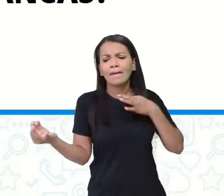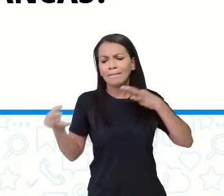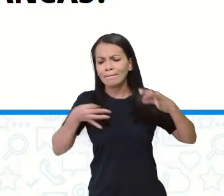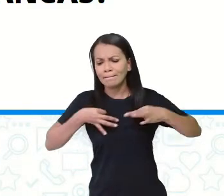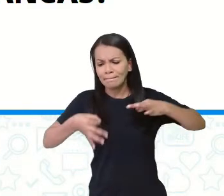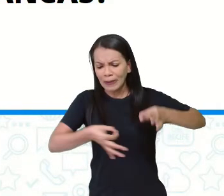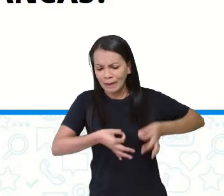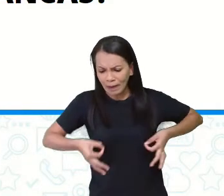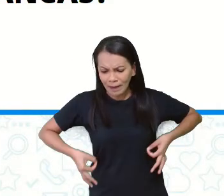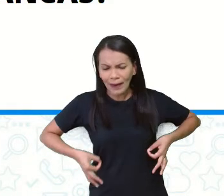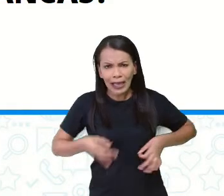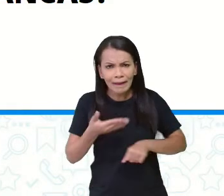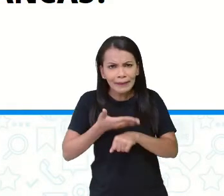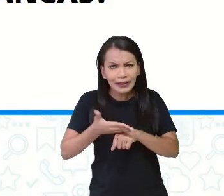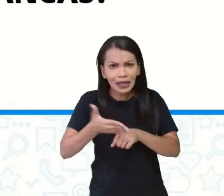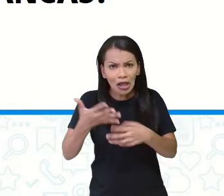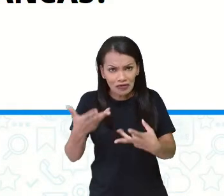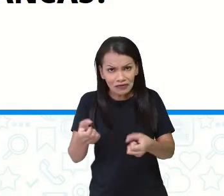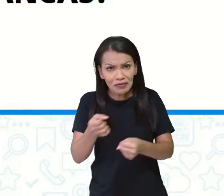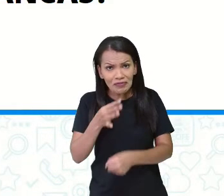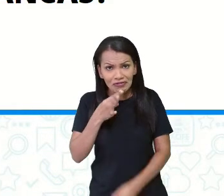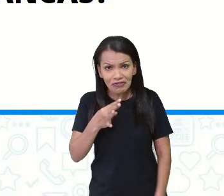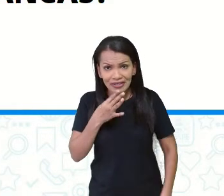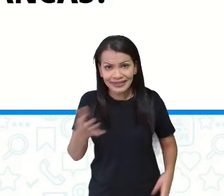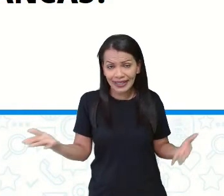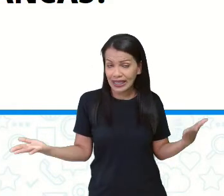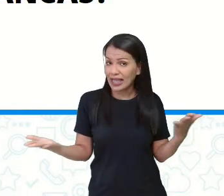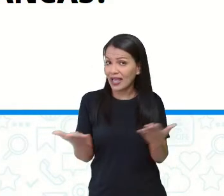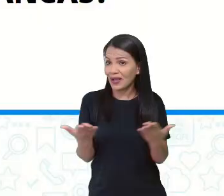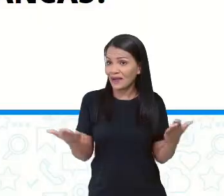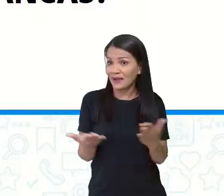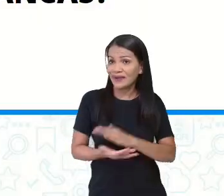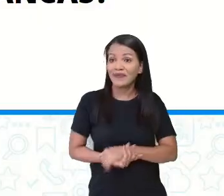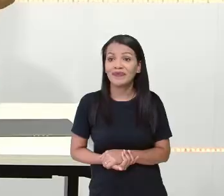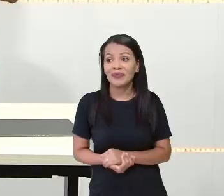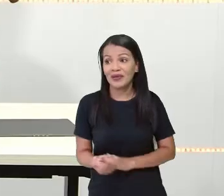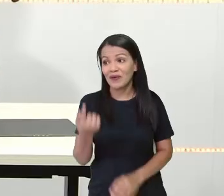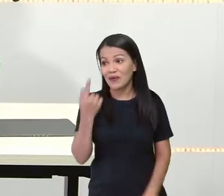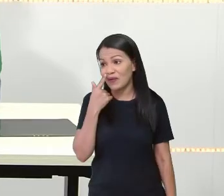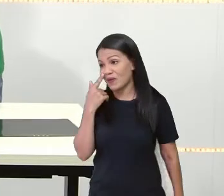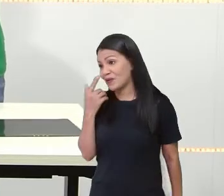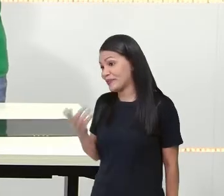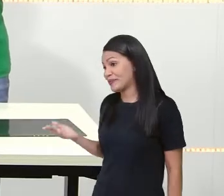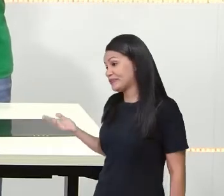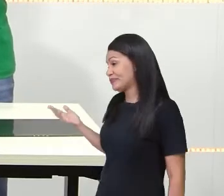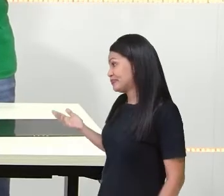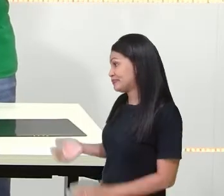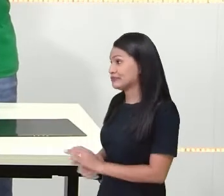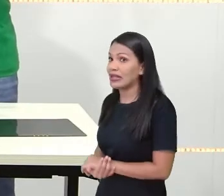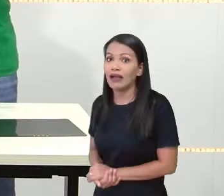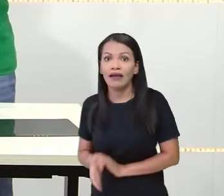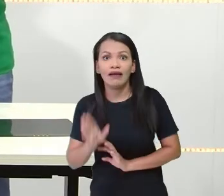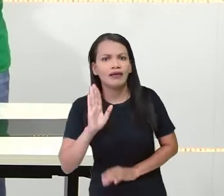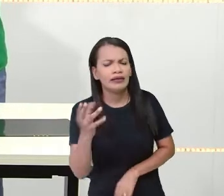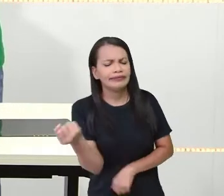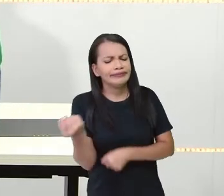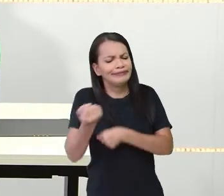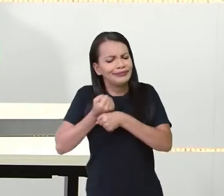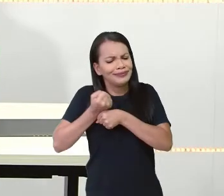pintinhas brancas? Vamos conhecer agora. Olha só. Há muito